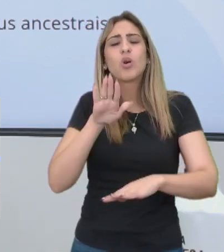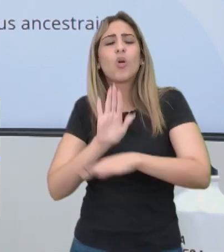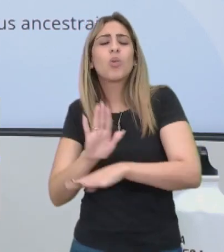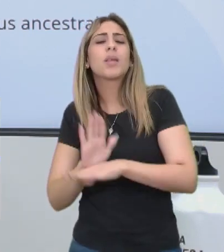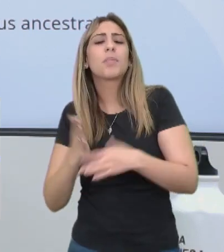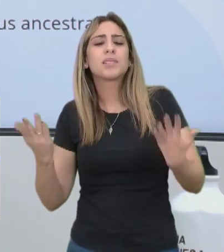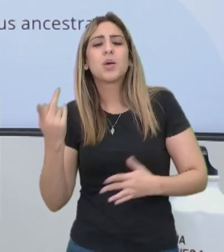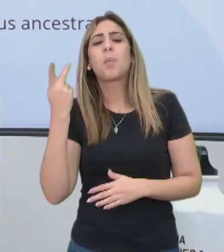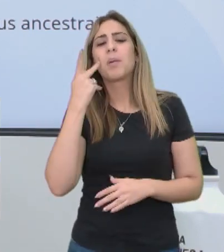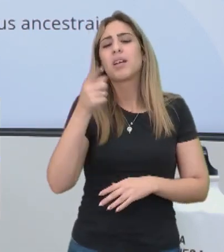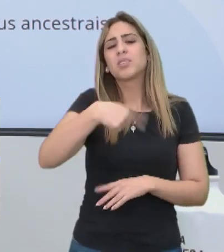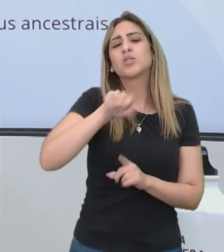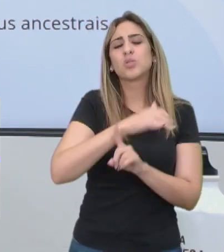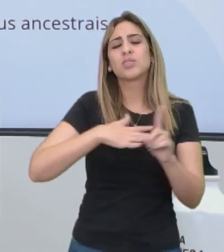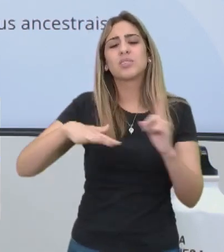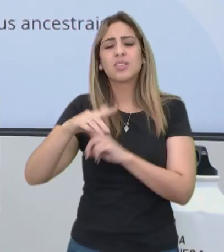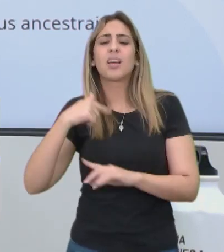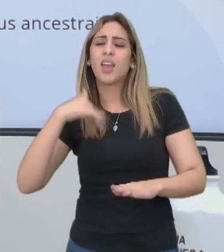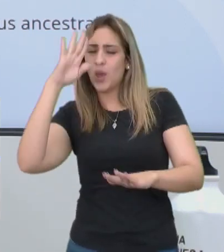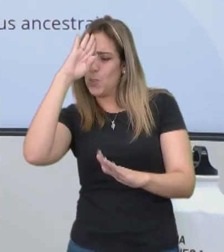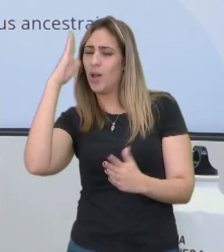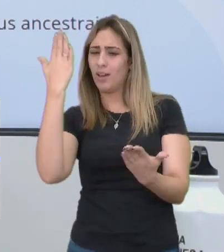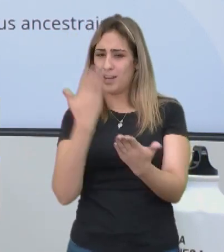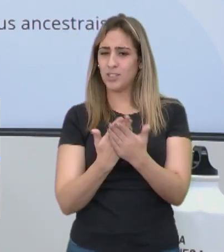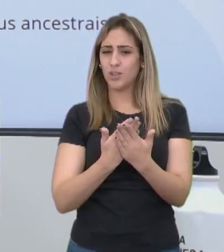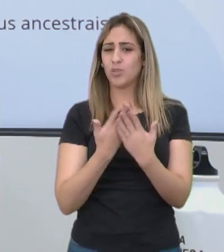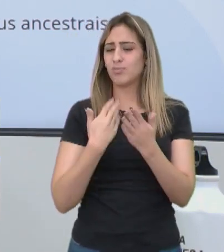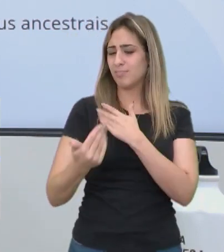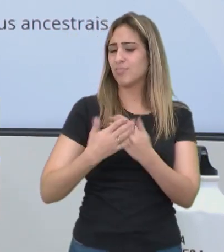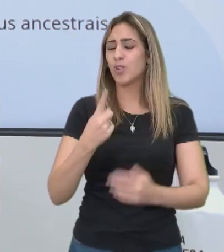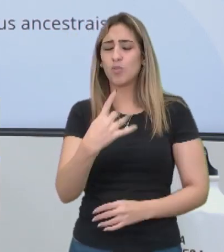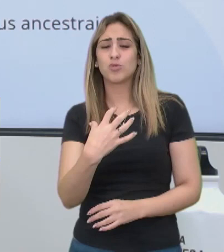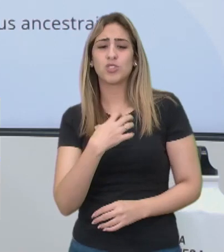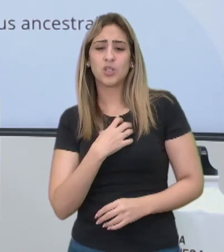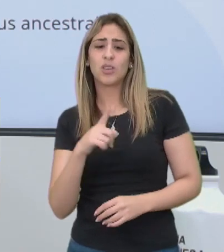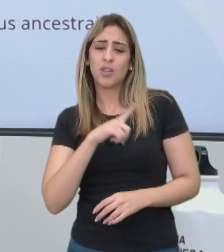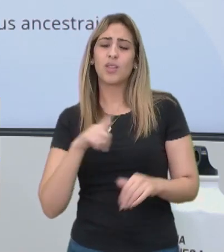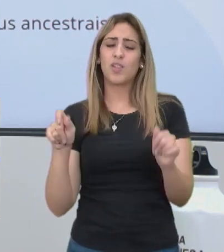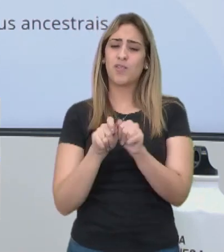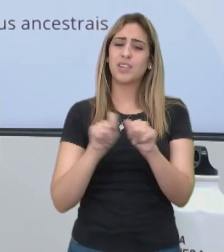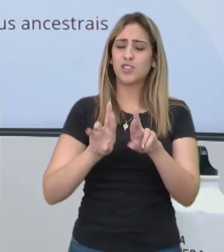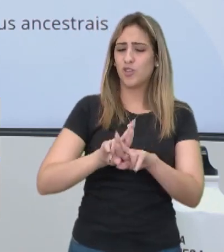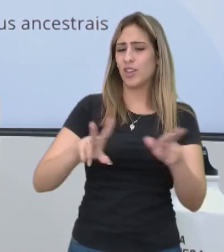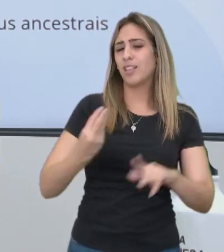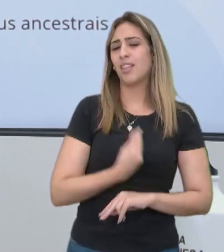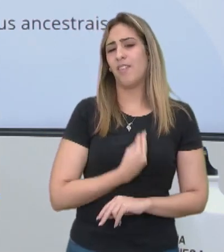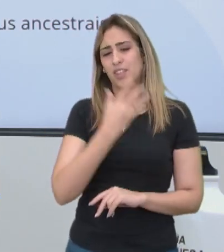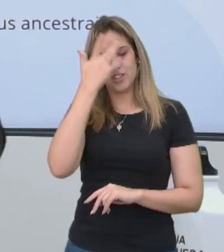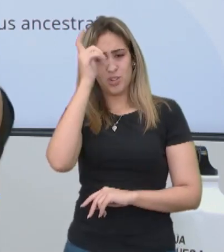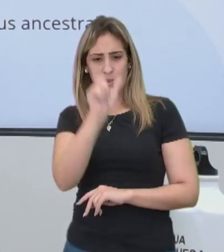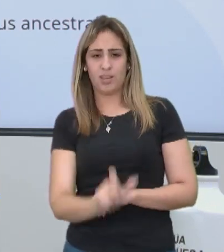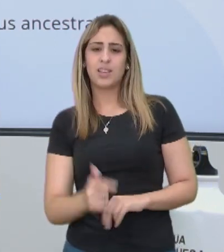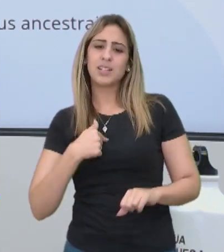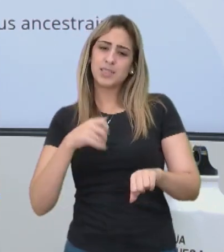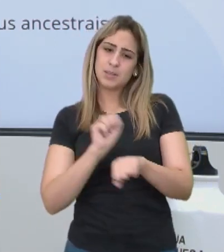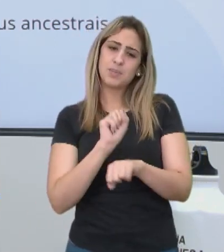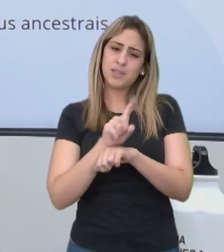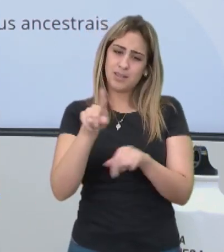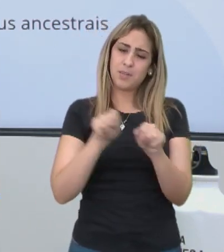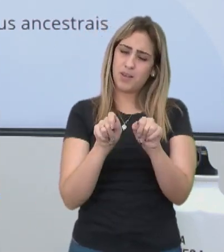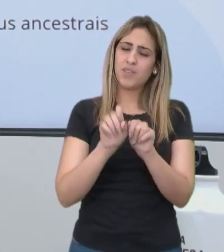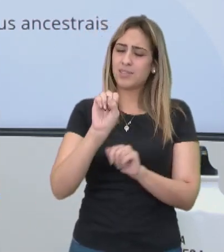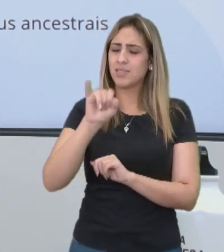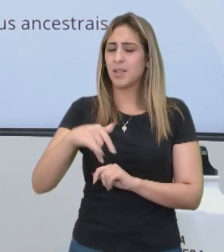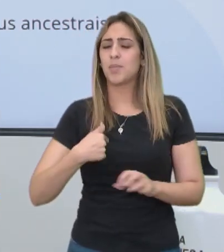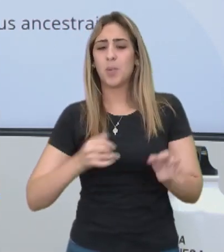contribuição para a sociedade? Eu acredito que, de alguma forma, eu tenho feito a diferença na vida de alguém. E espero que você também faça.